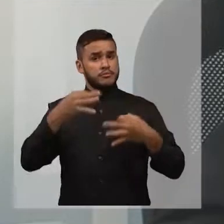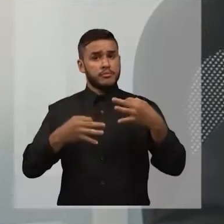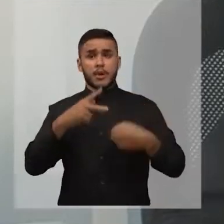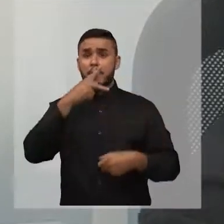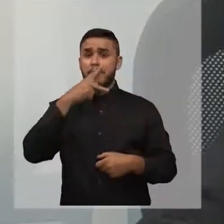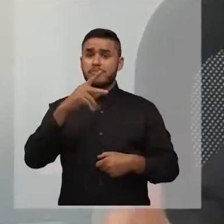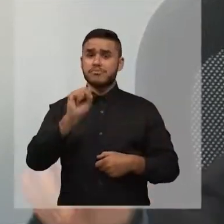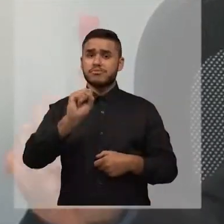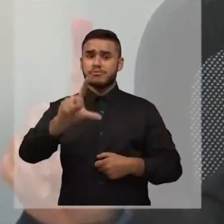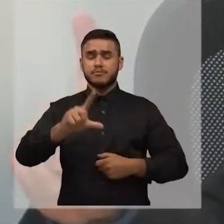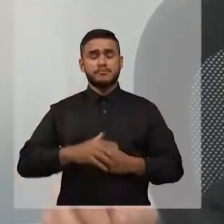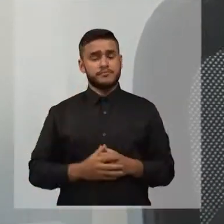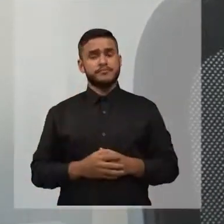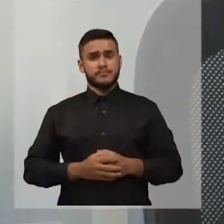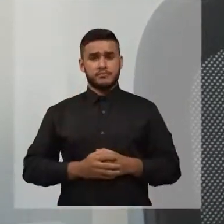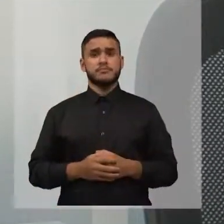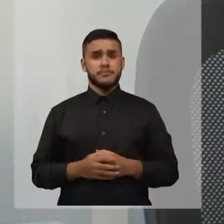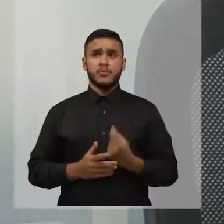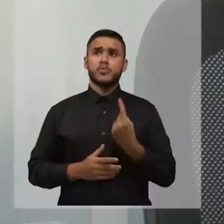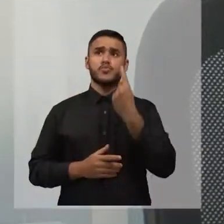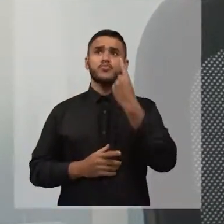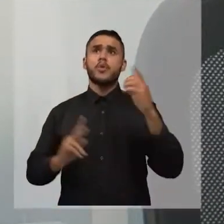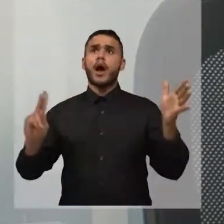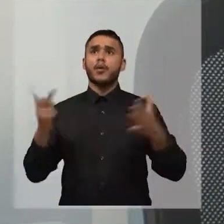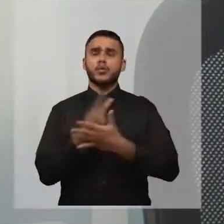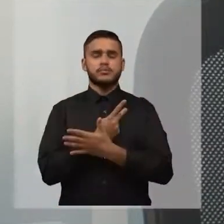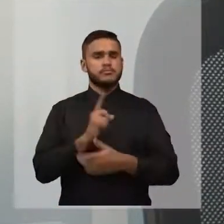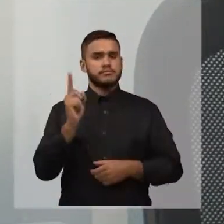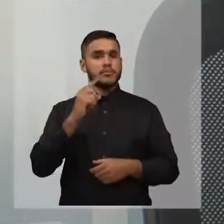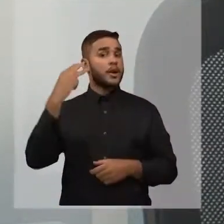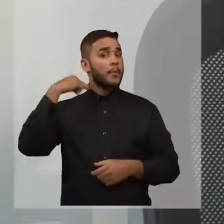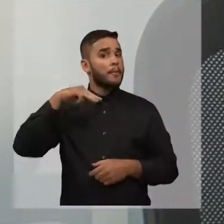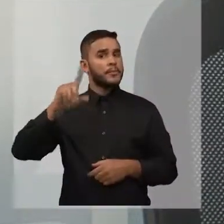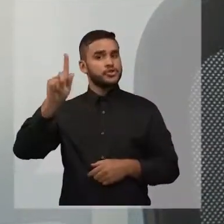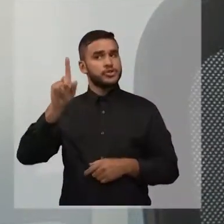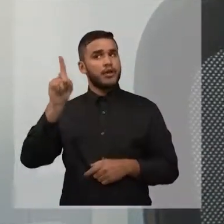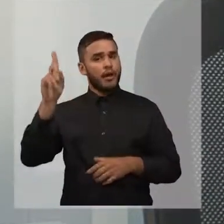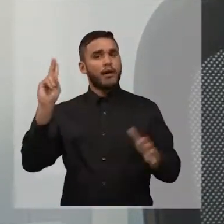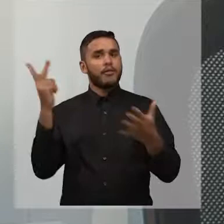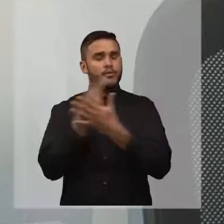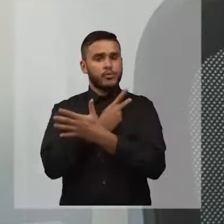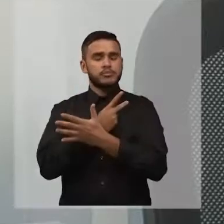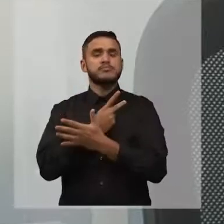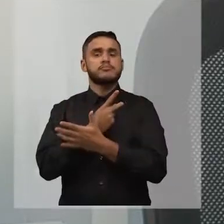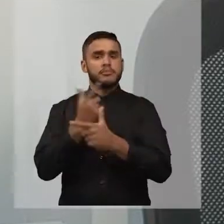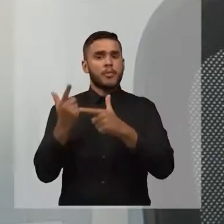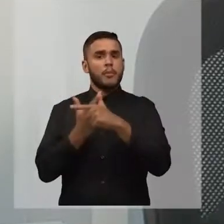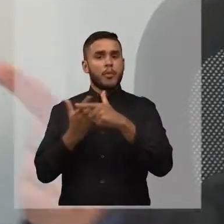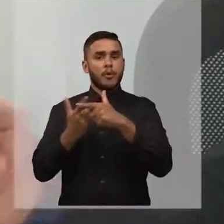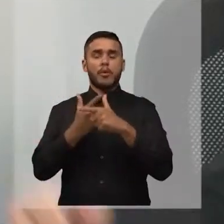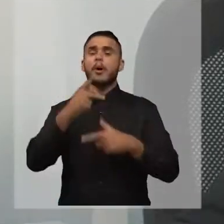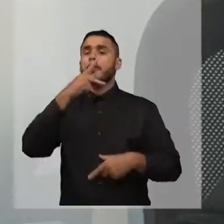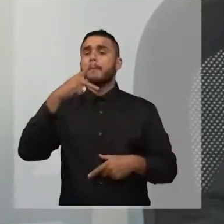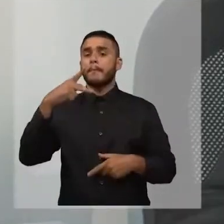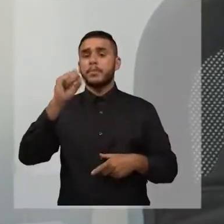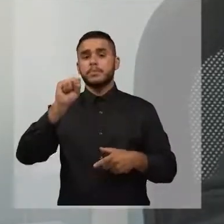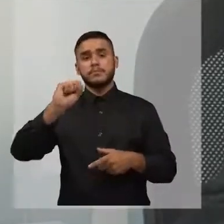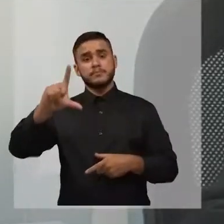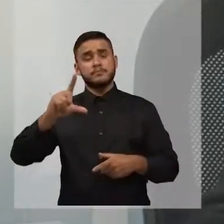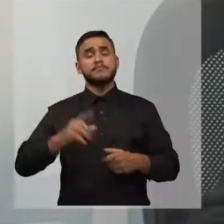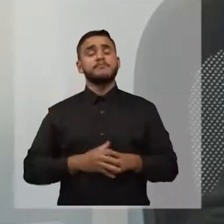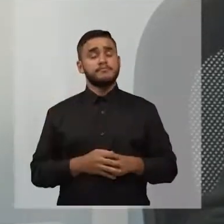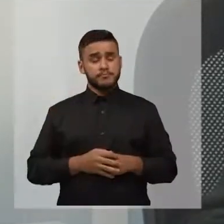partido. Porque não é um caso só, né? Minas Gerais já tinha tido um problema muito parecido com o diretório de lá do PSL, na qual